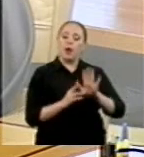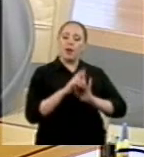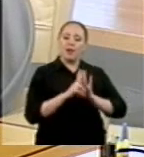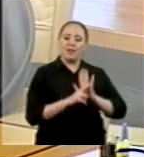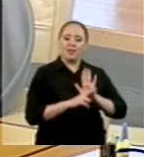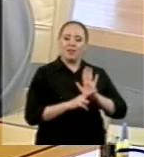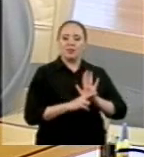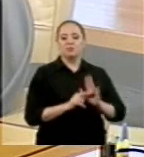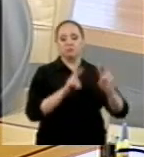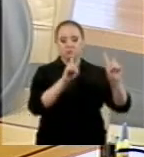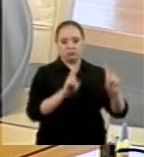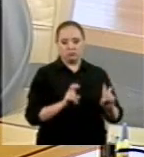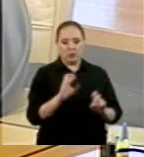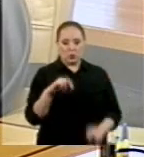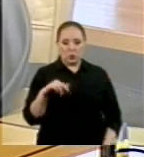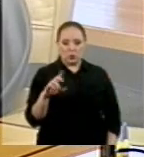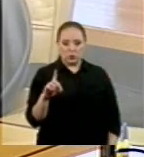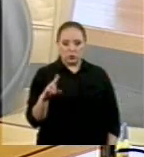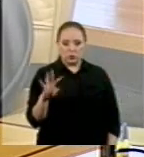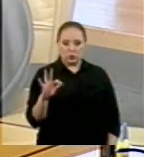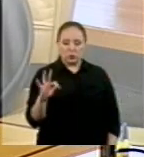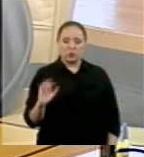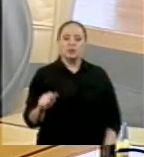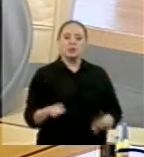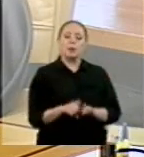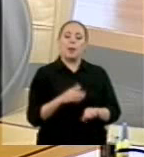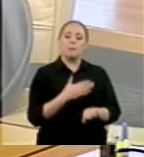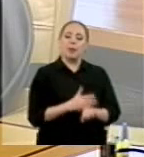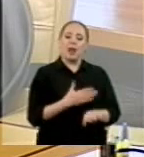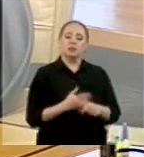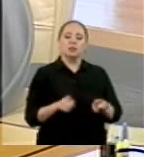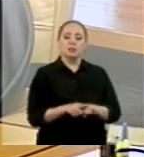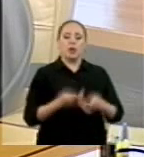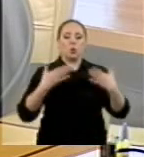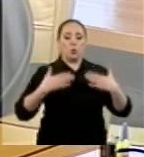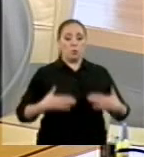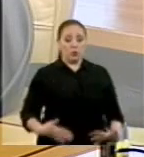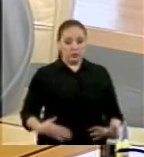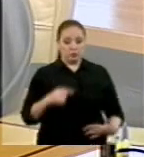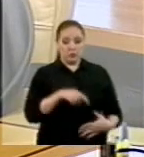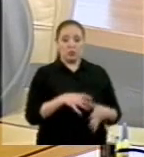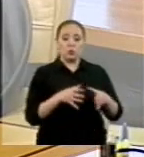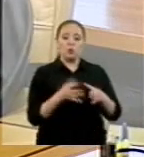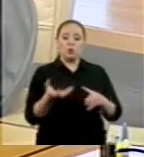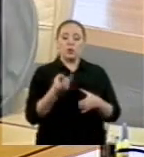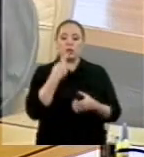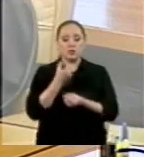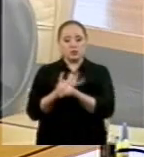que digam respeito às condutas, às práticas, aos comportamentos daqueles que querem